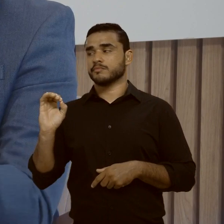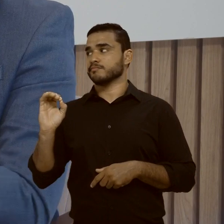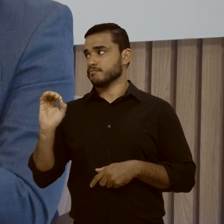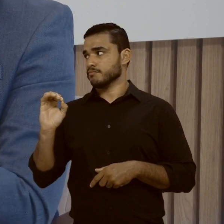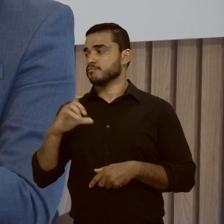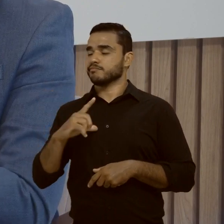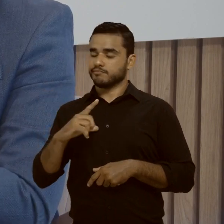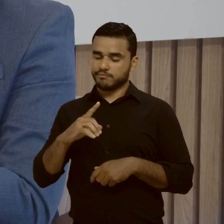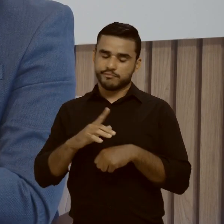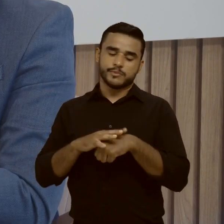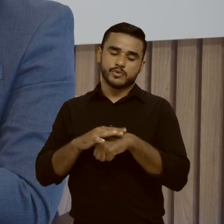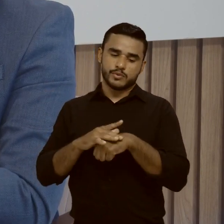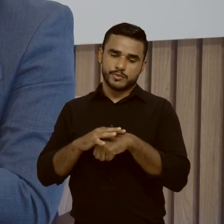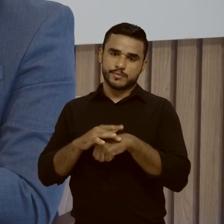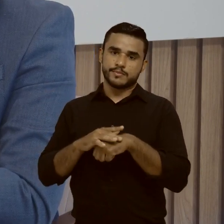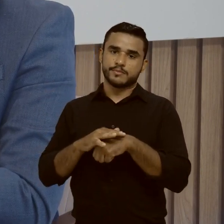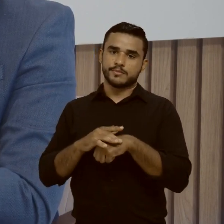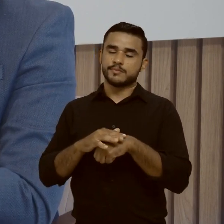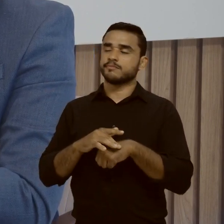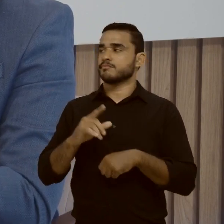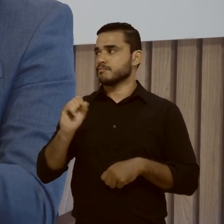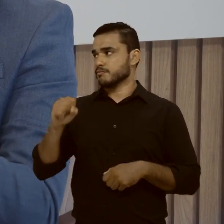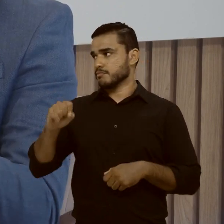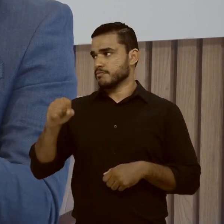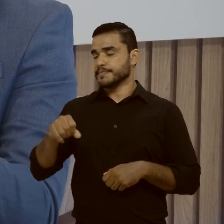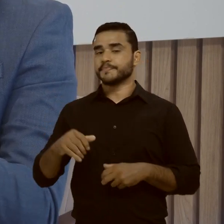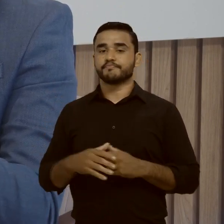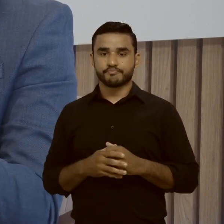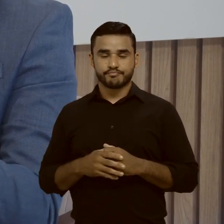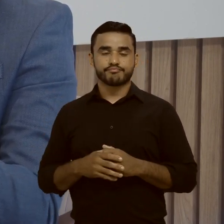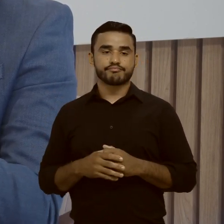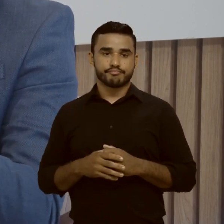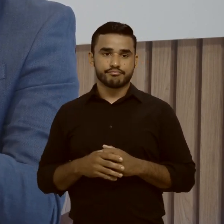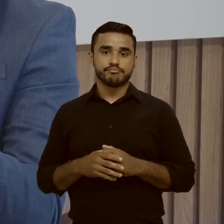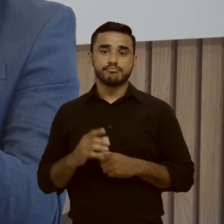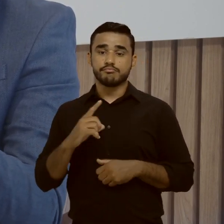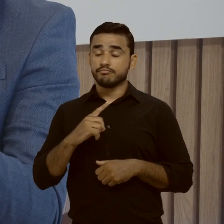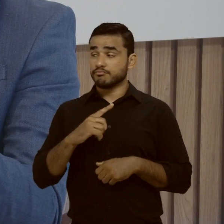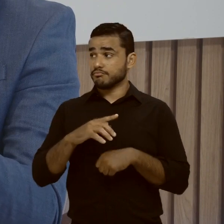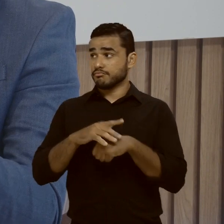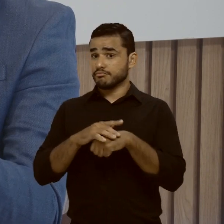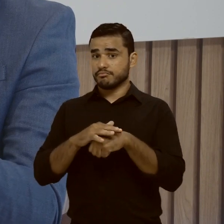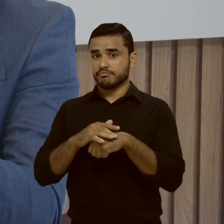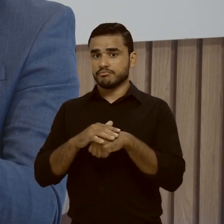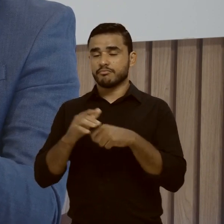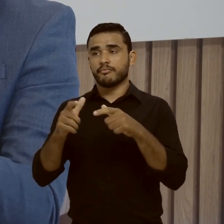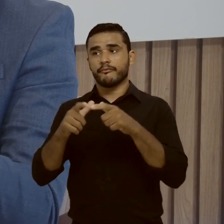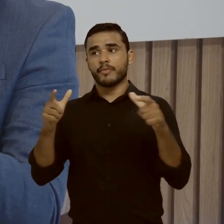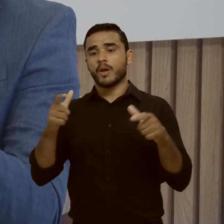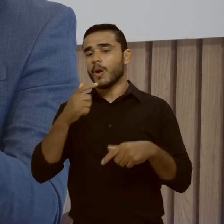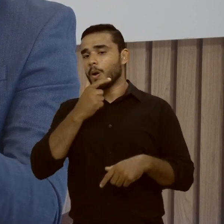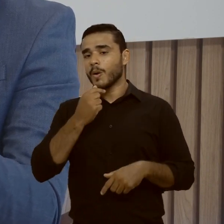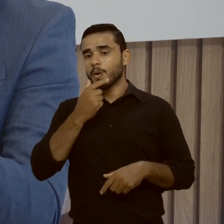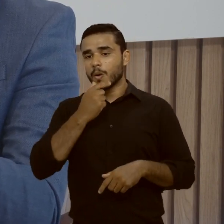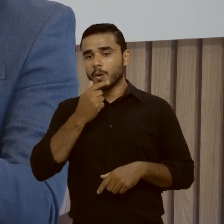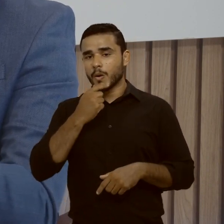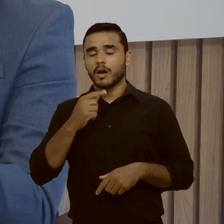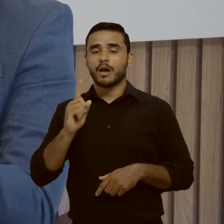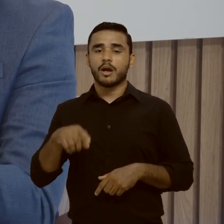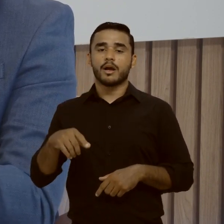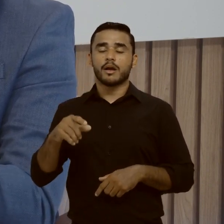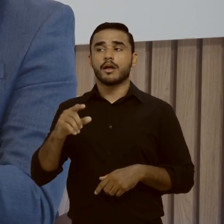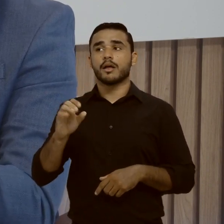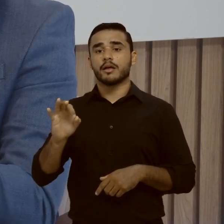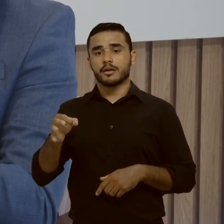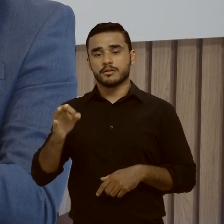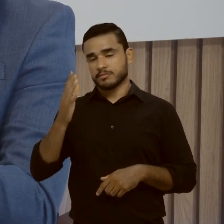probabilidade maior de apresentar a doença, né? É uma doença que ela é mais prevalente em homens, sexo masculino, e